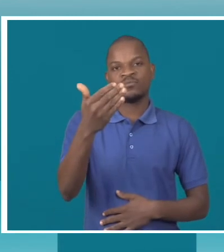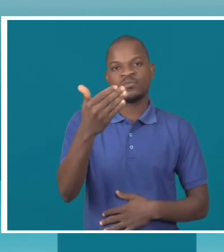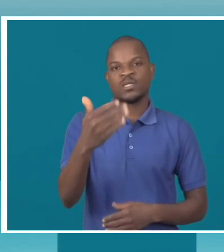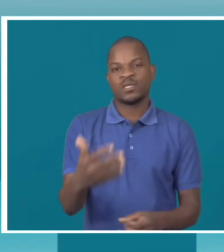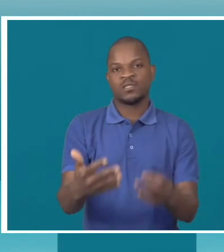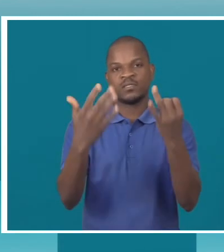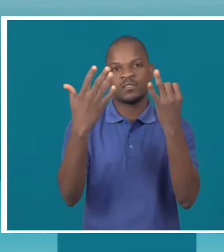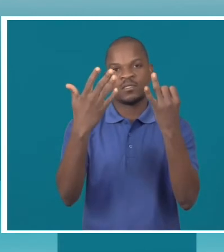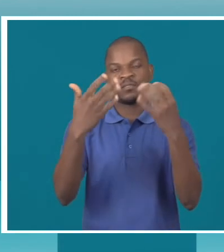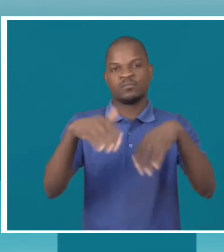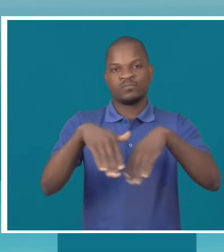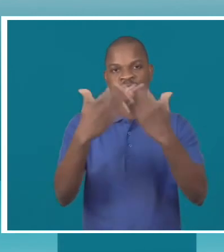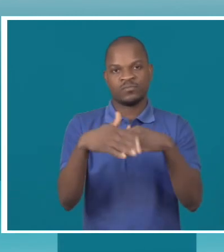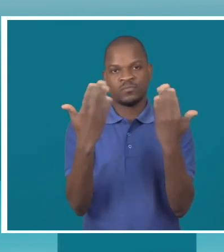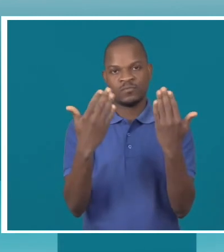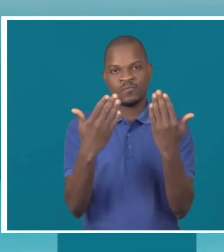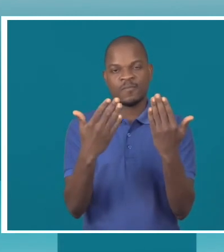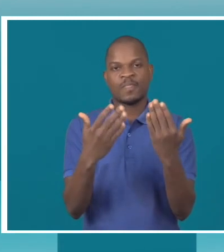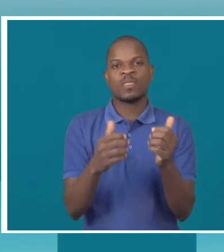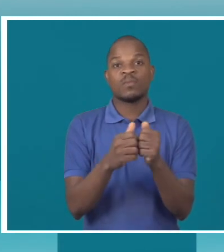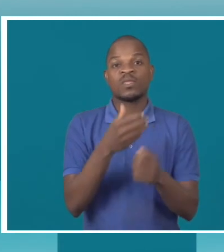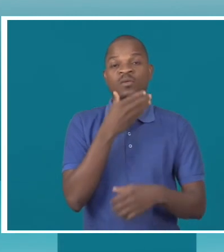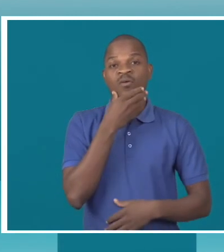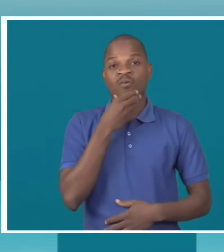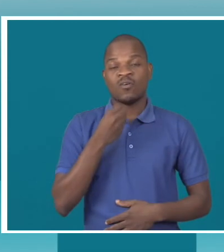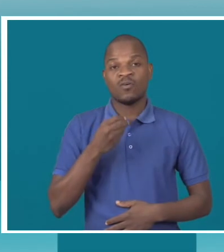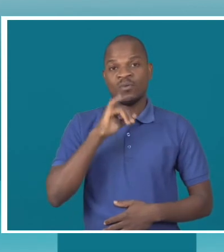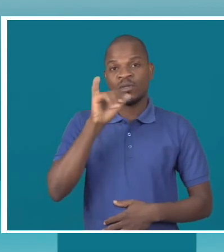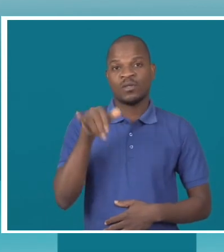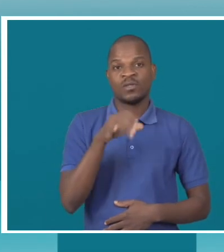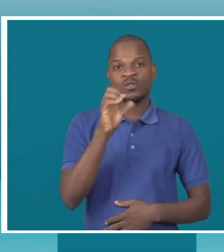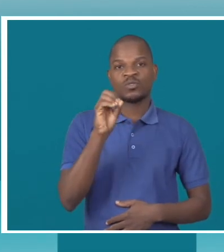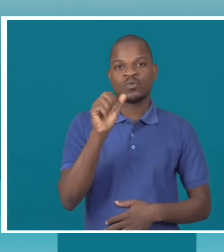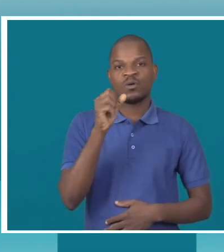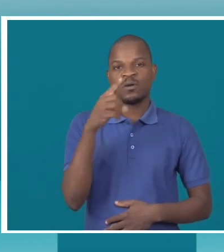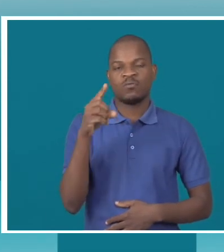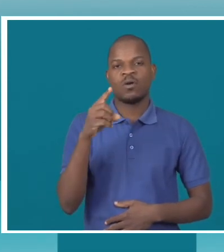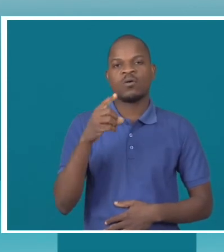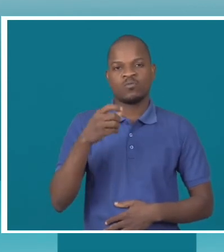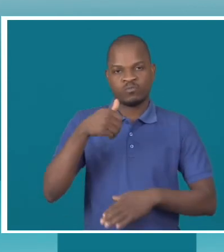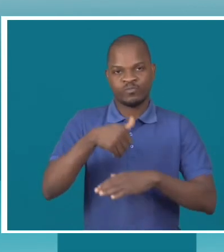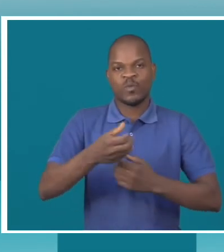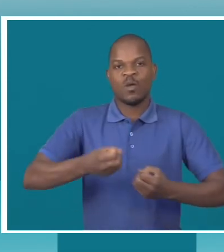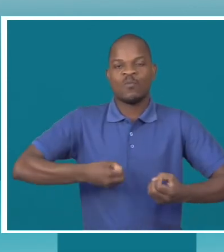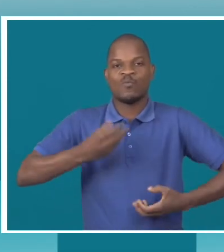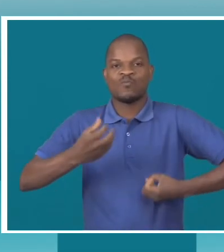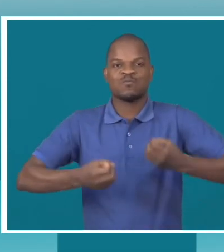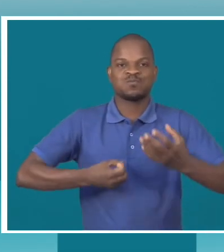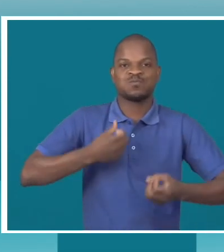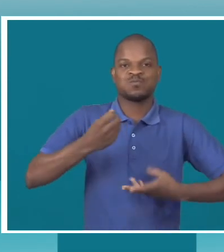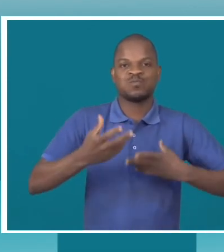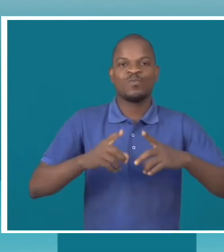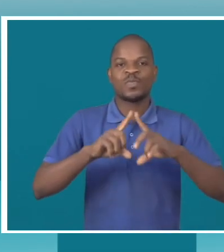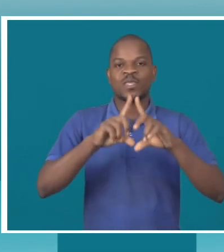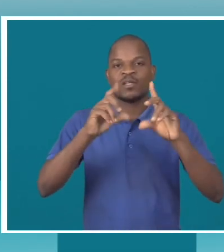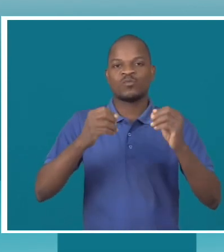promessa de cá voltar daqui a sete dias. Na órbita da tua paixão mercantil